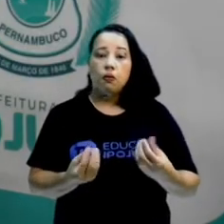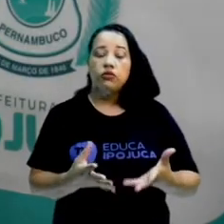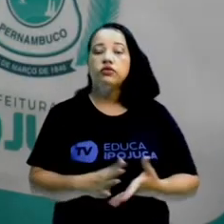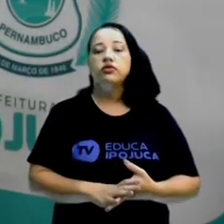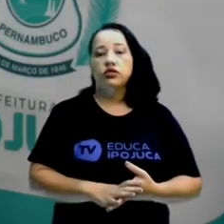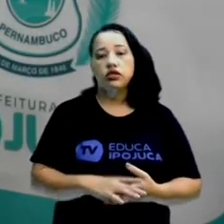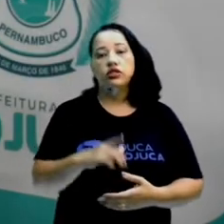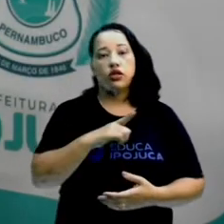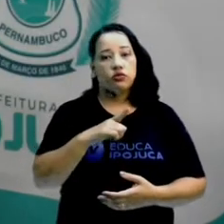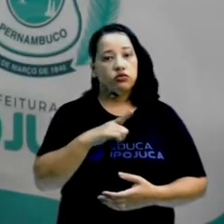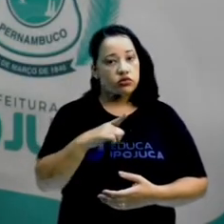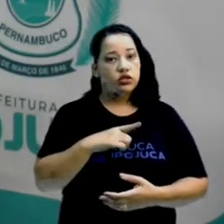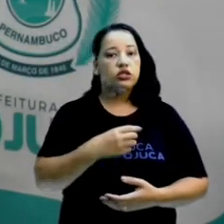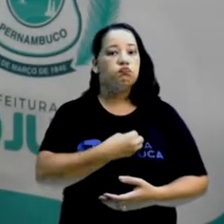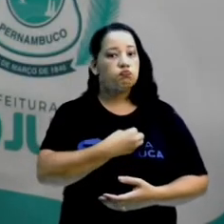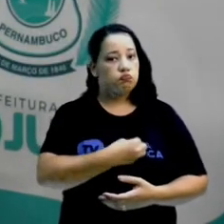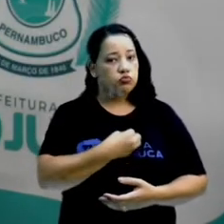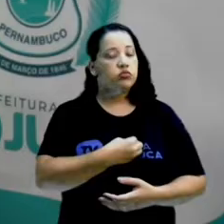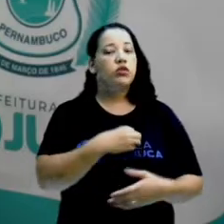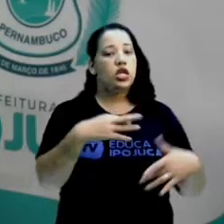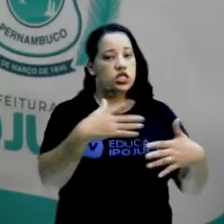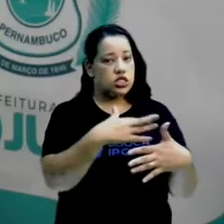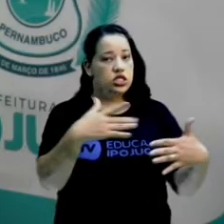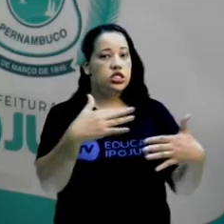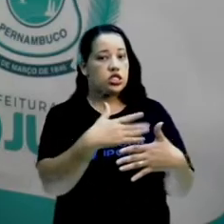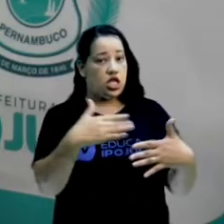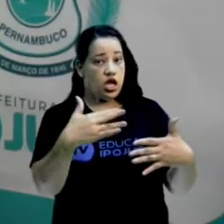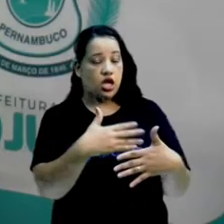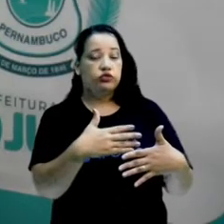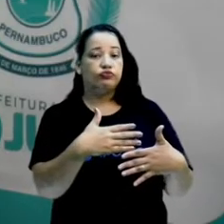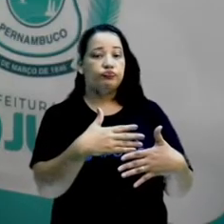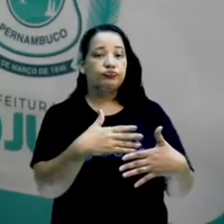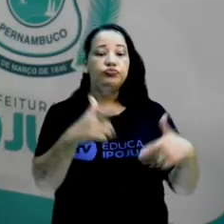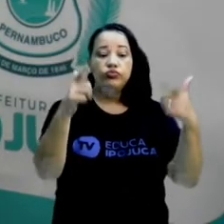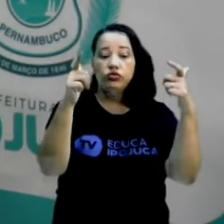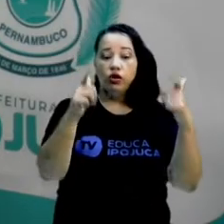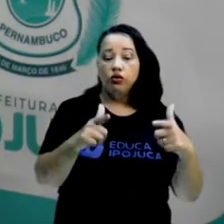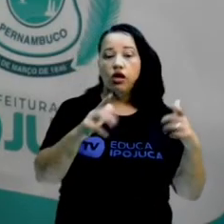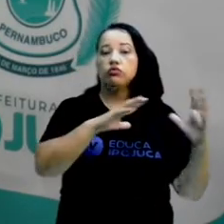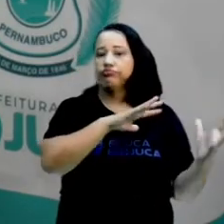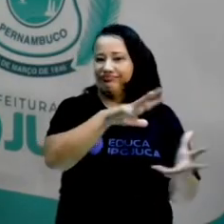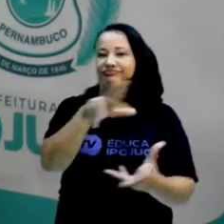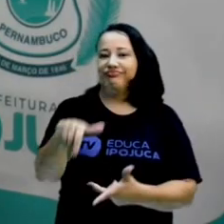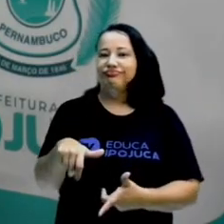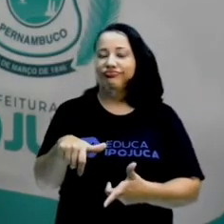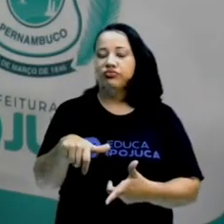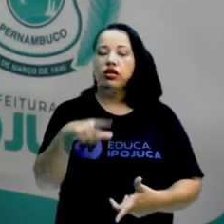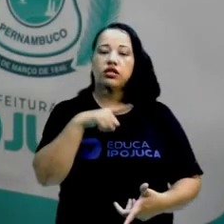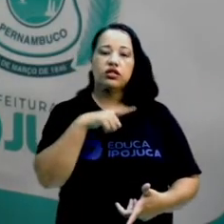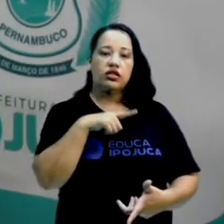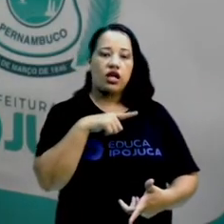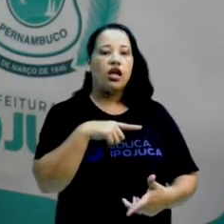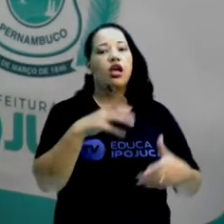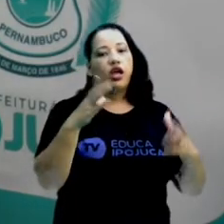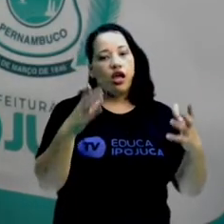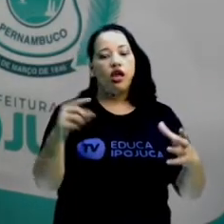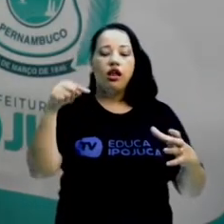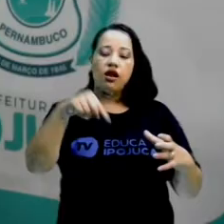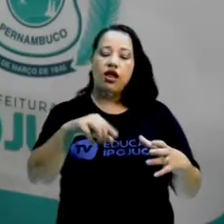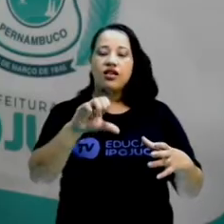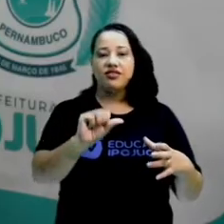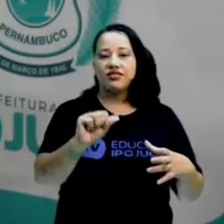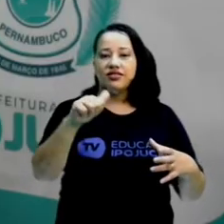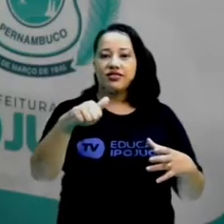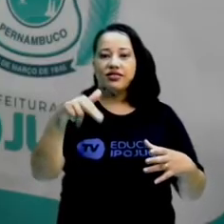Então, existem cidades assim no país, no mundo, certo? E uma delas é a cidade de Santander,